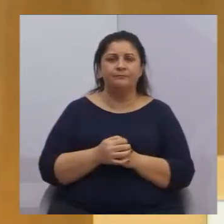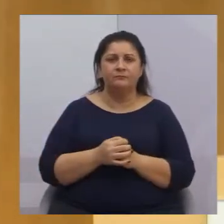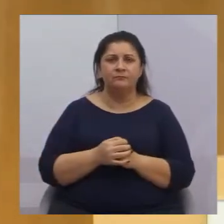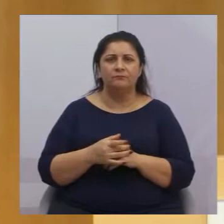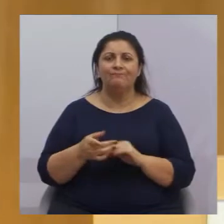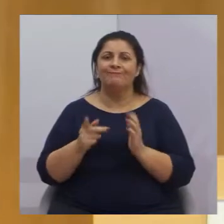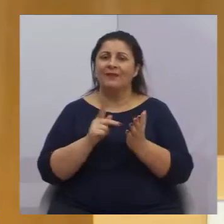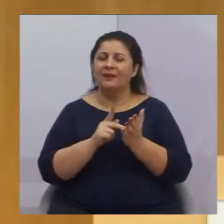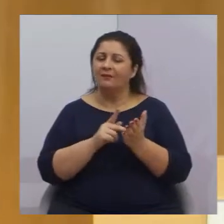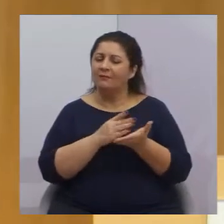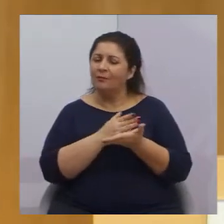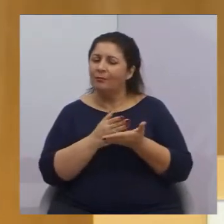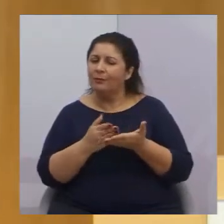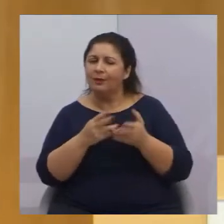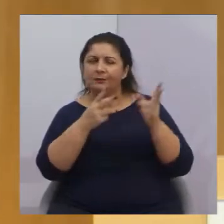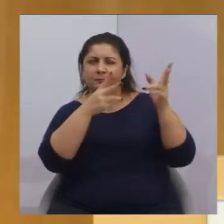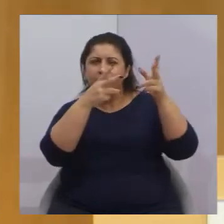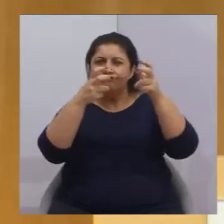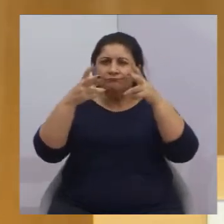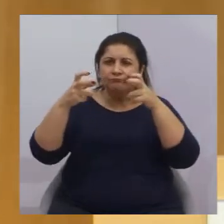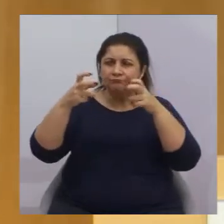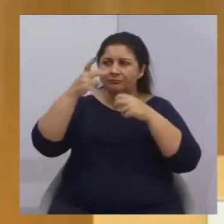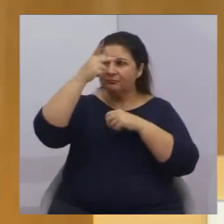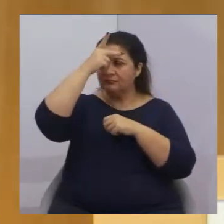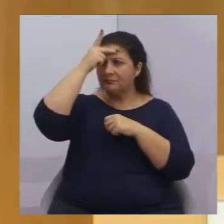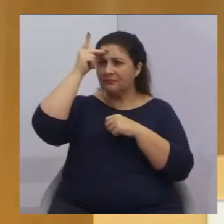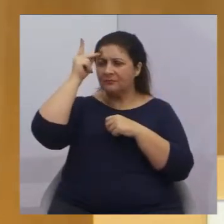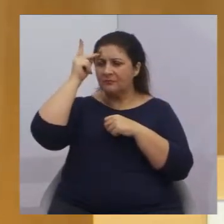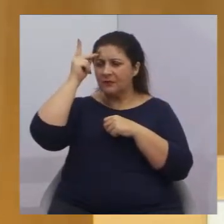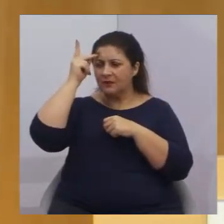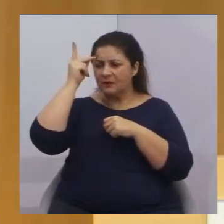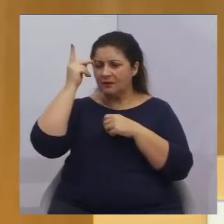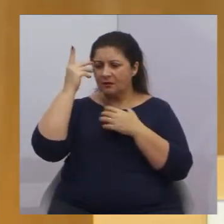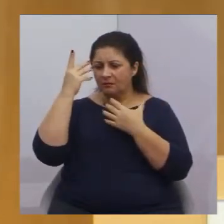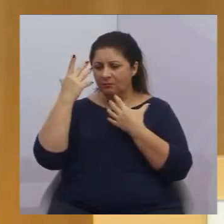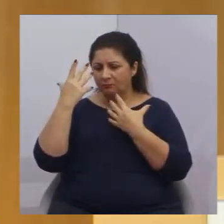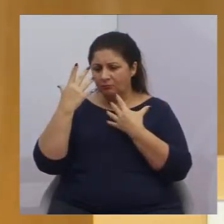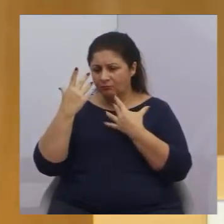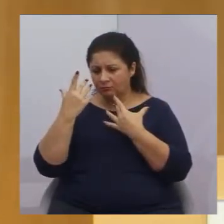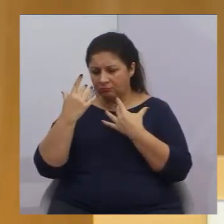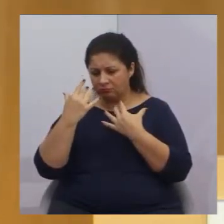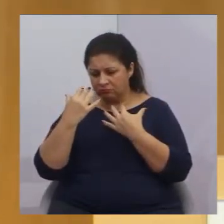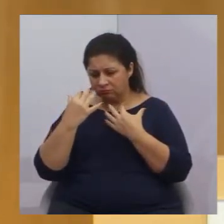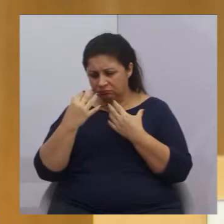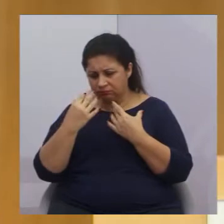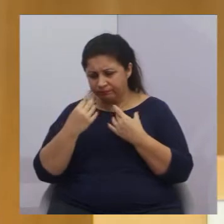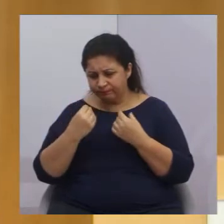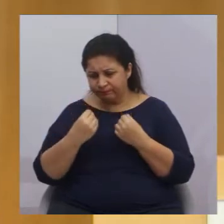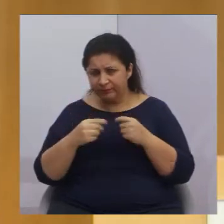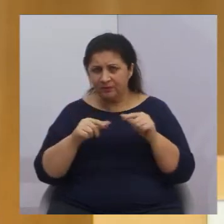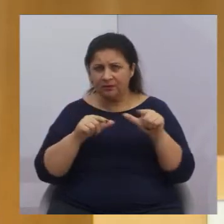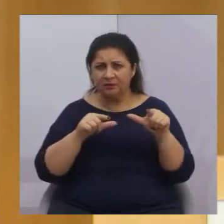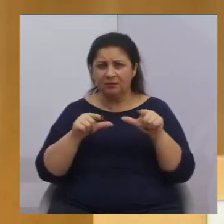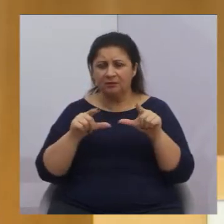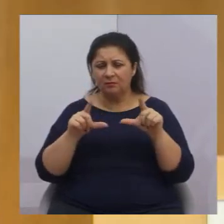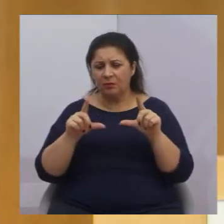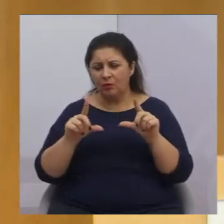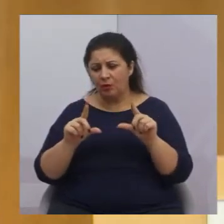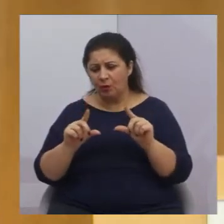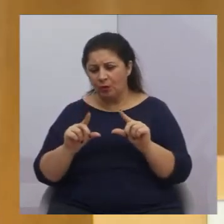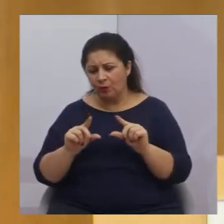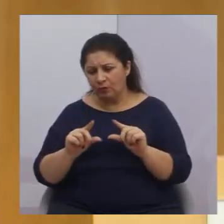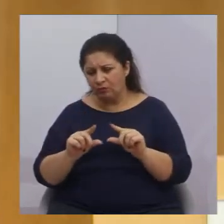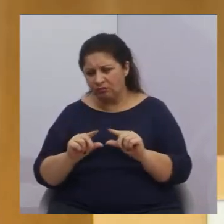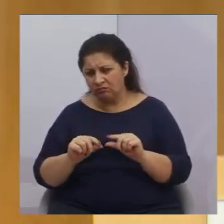vai vindo, e essa pessoa começa a ir caindo, a produtividade, começa a ficar um pouco